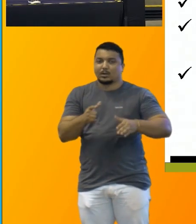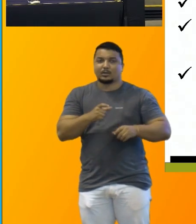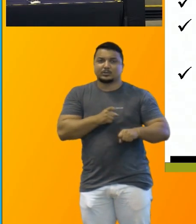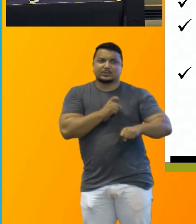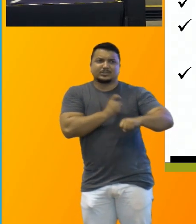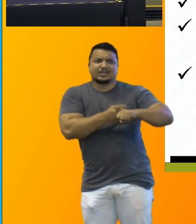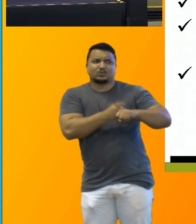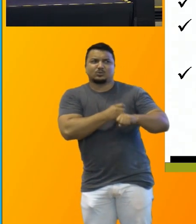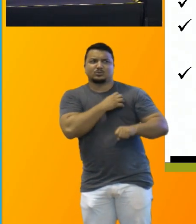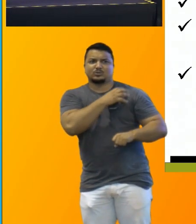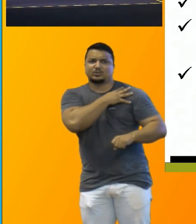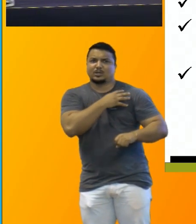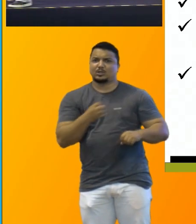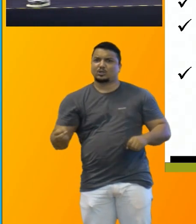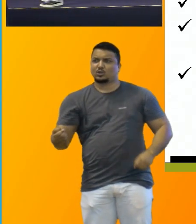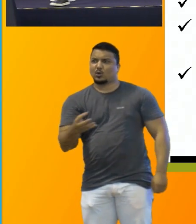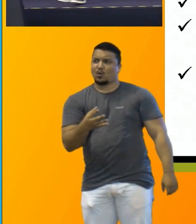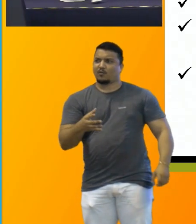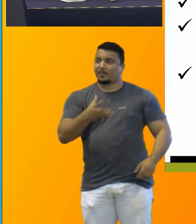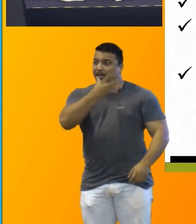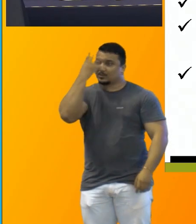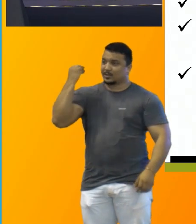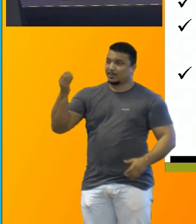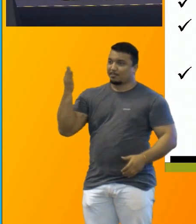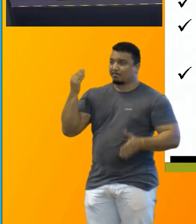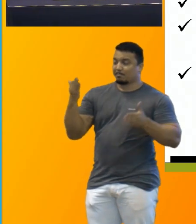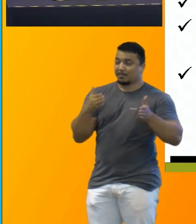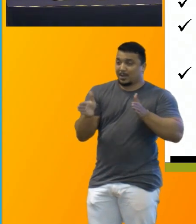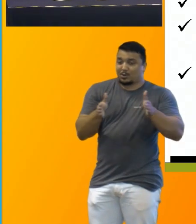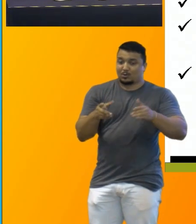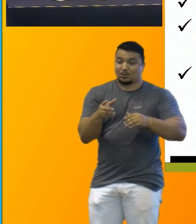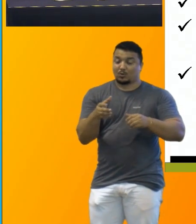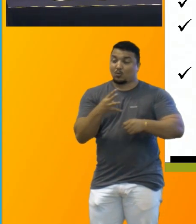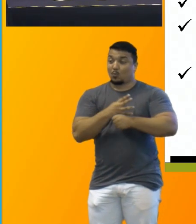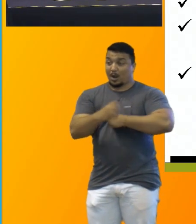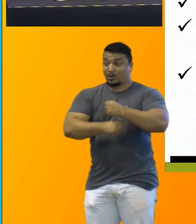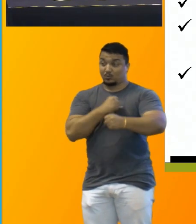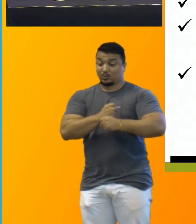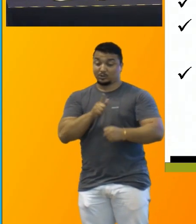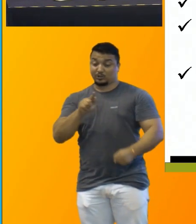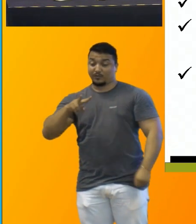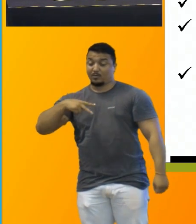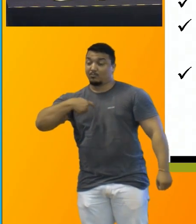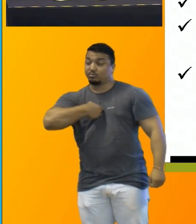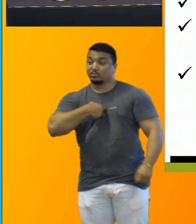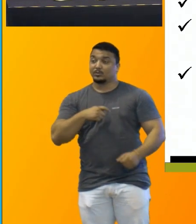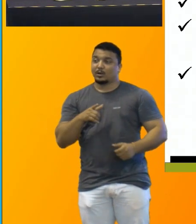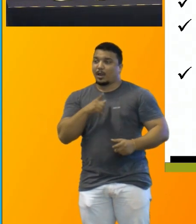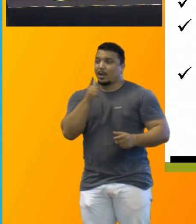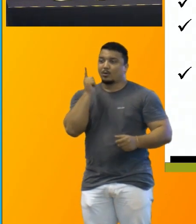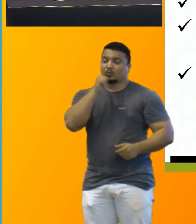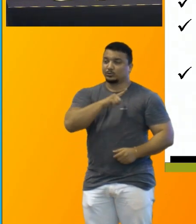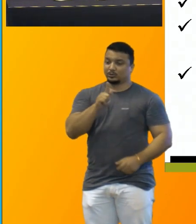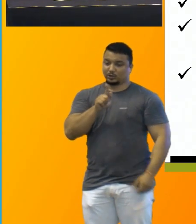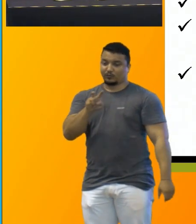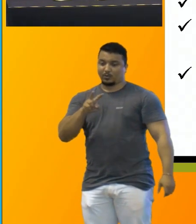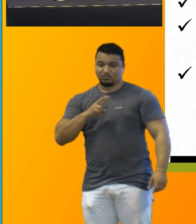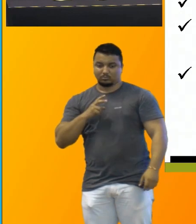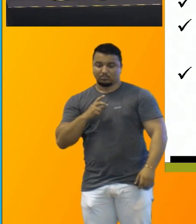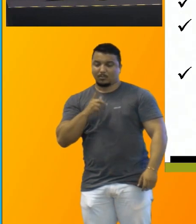de ditadura do Estado Novo, mas se esquece que durante o governo provisório, Vargas centralizou o poder nas suas